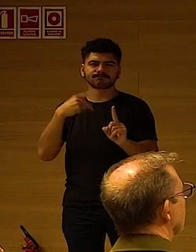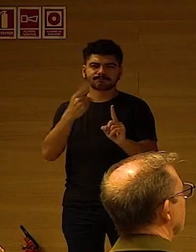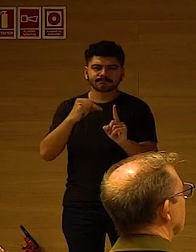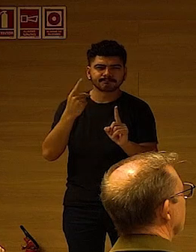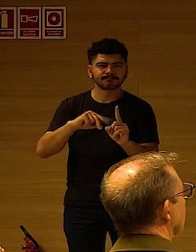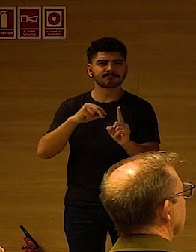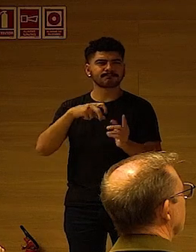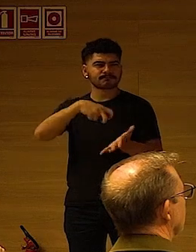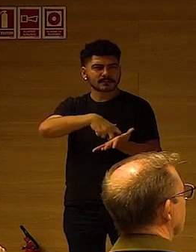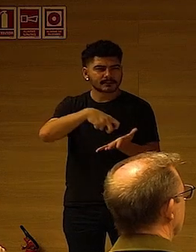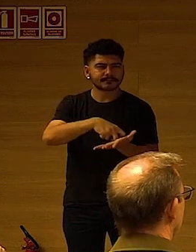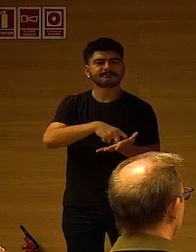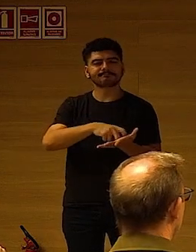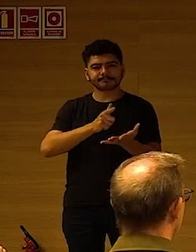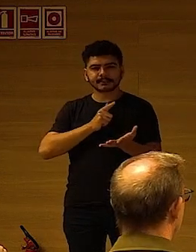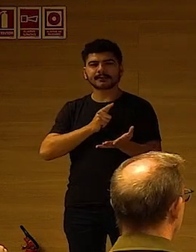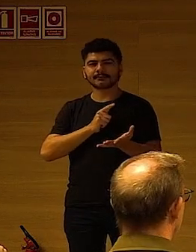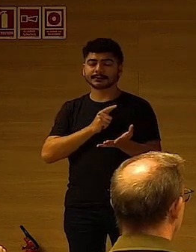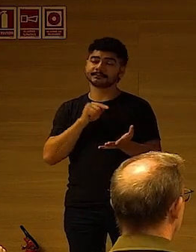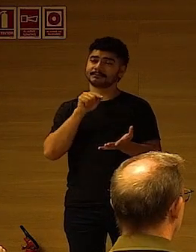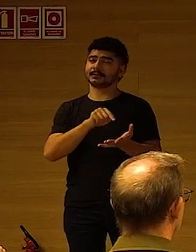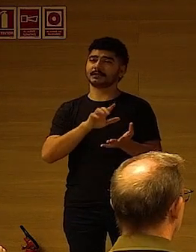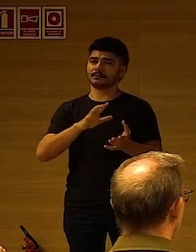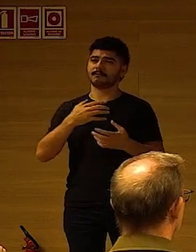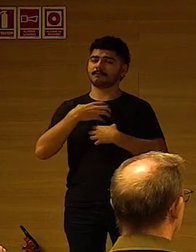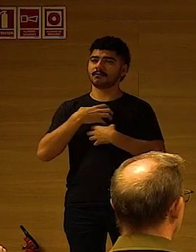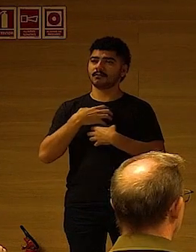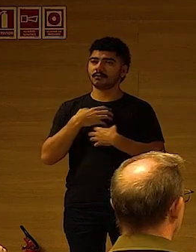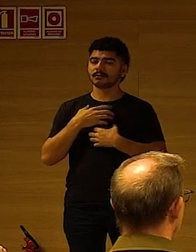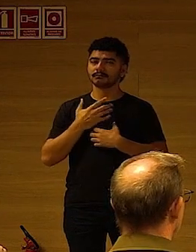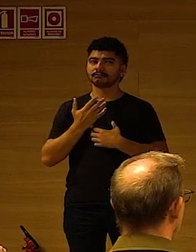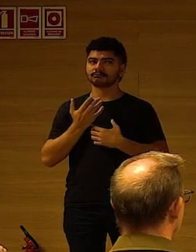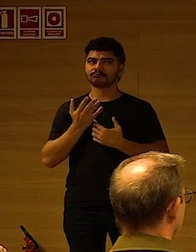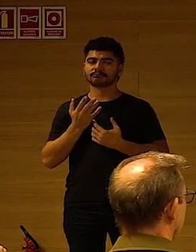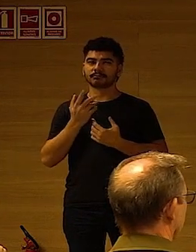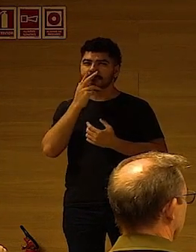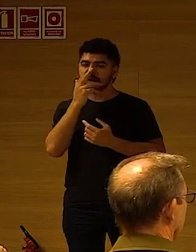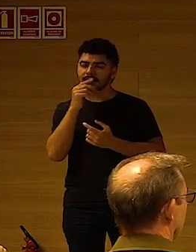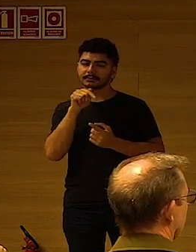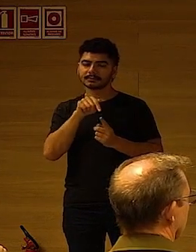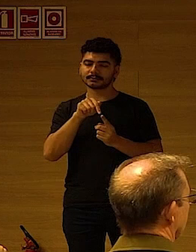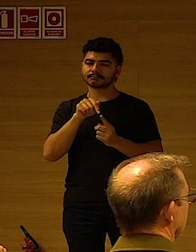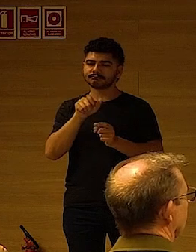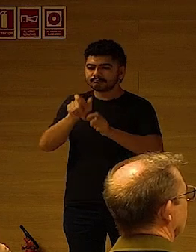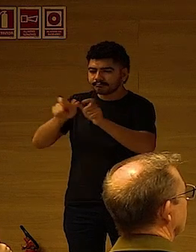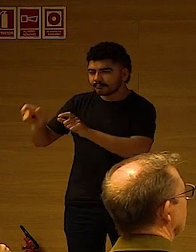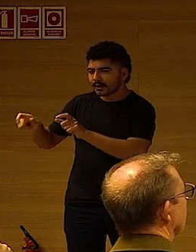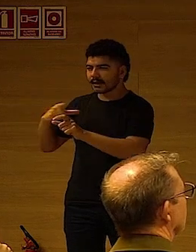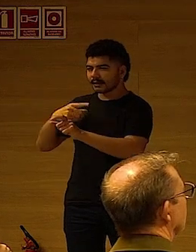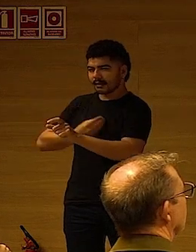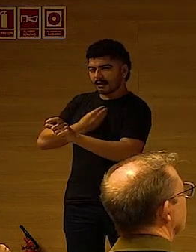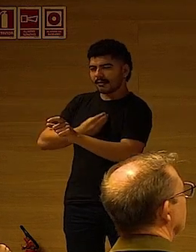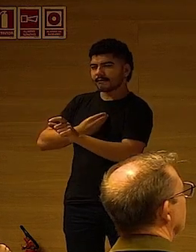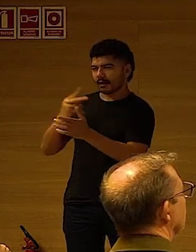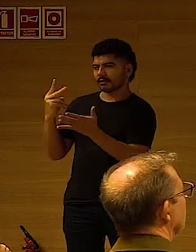Então, é uma forma, assim, eu acho que é uma forma de, ficcionalmente, honrar essas existências que a gente aqui sabe